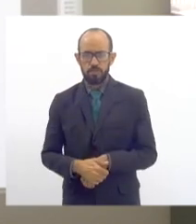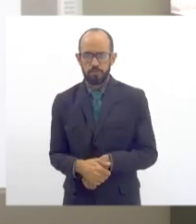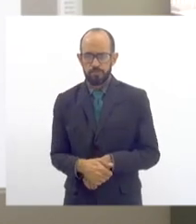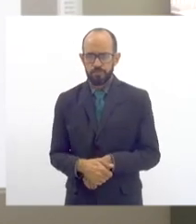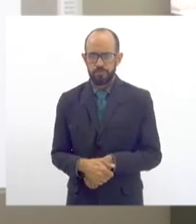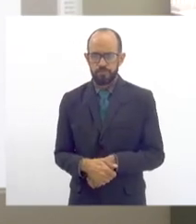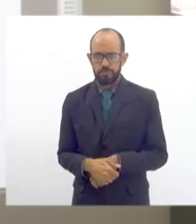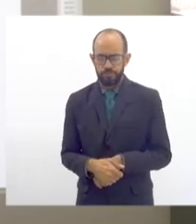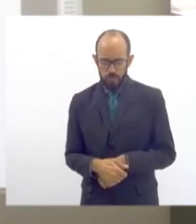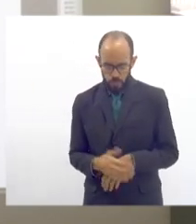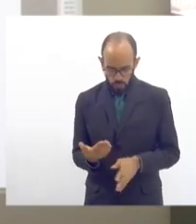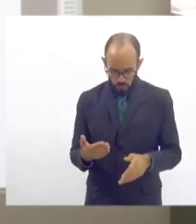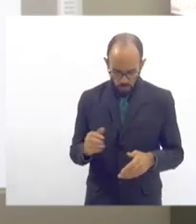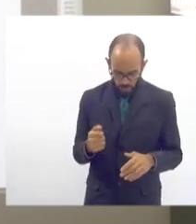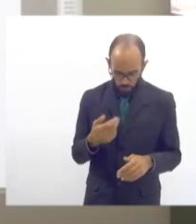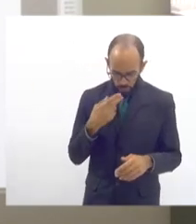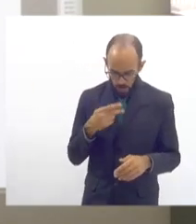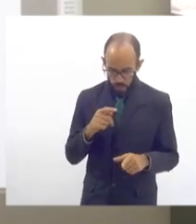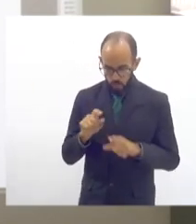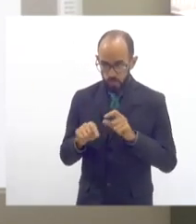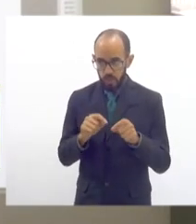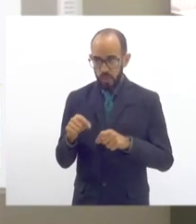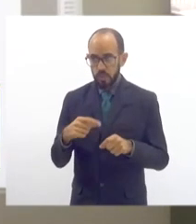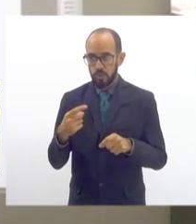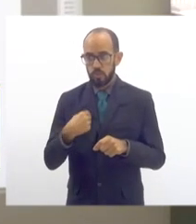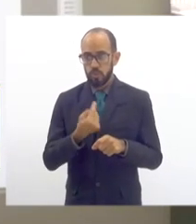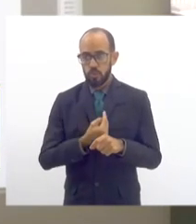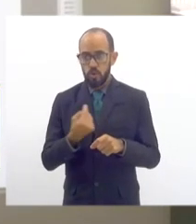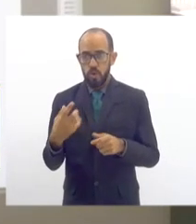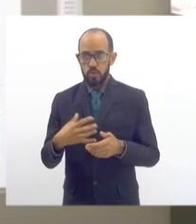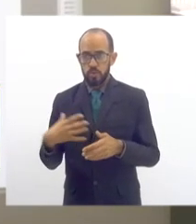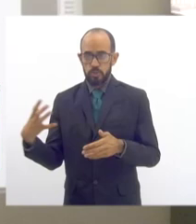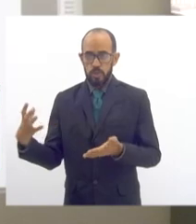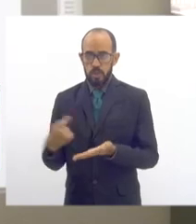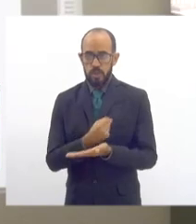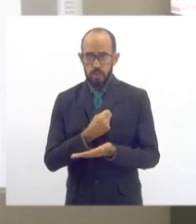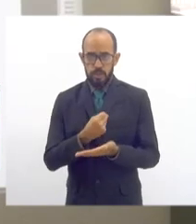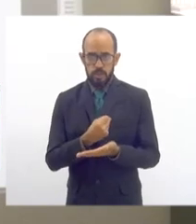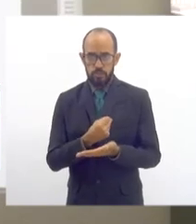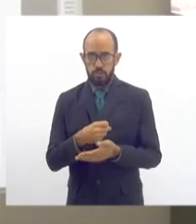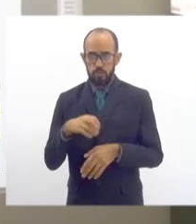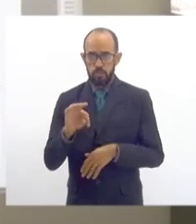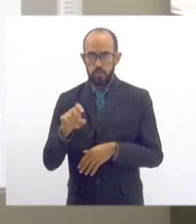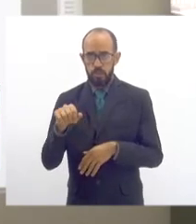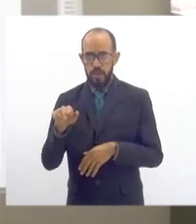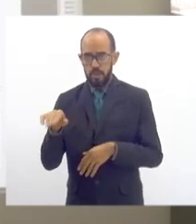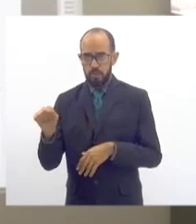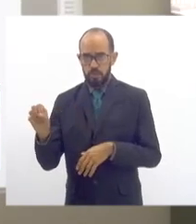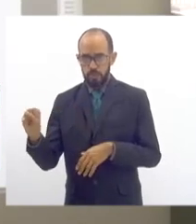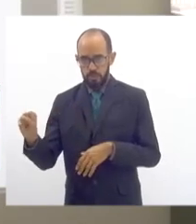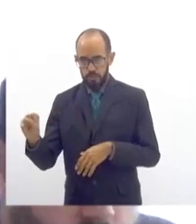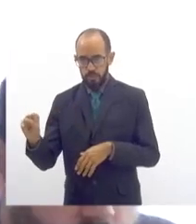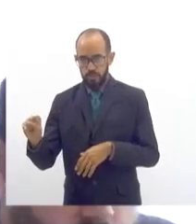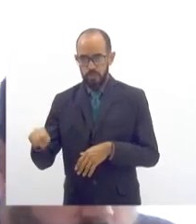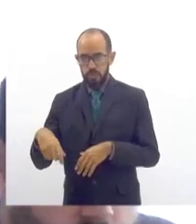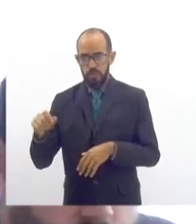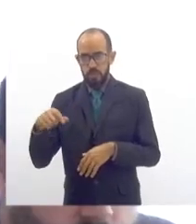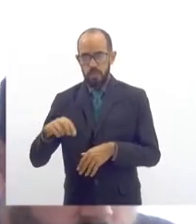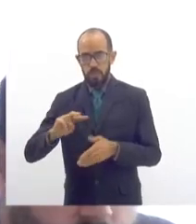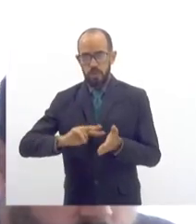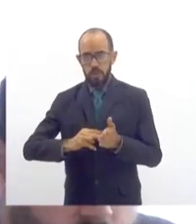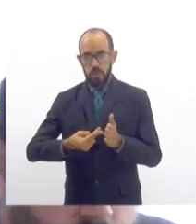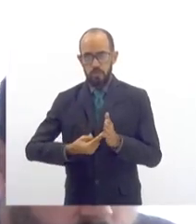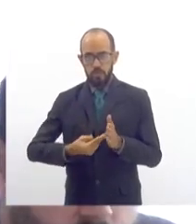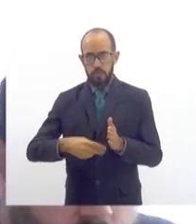Eu só queria frisar algumas coisas, que o DETRAN sofre arrecadação basicamente por taxas, né? Então ela é atualizada